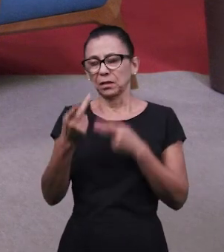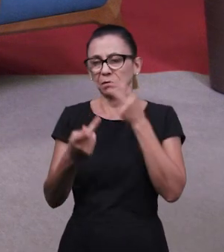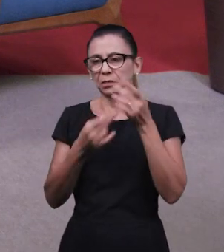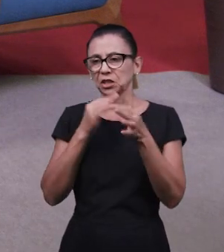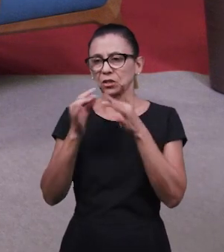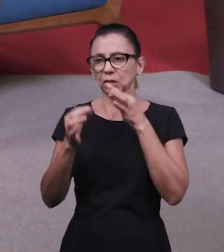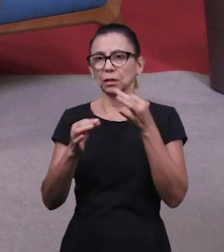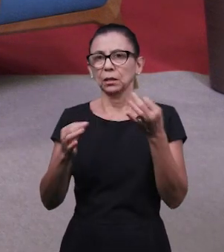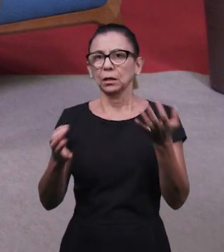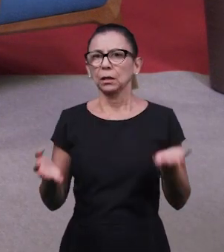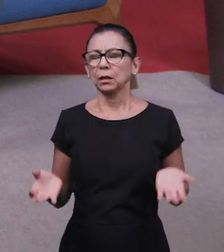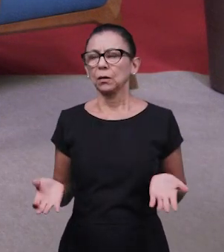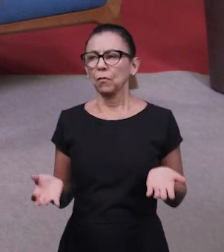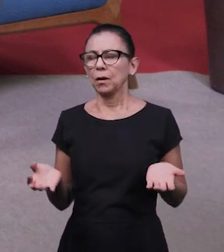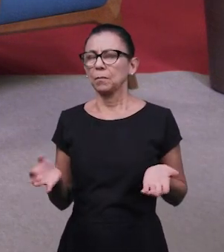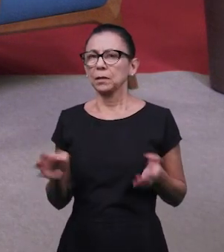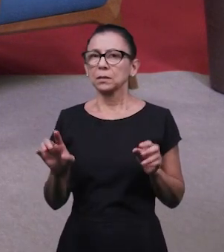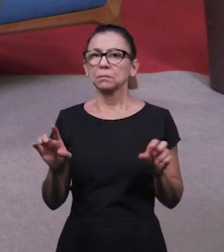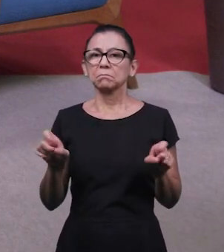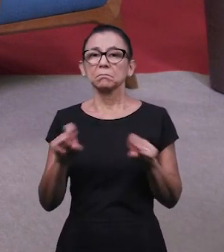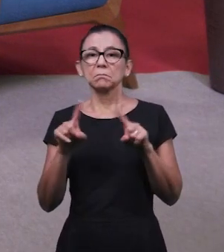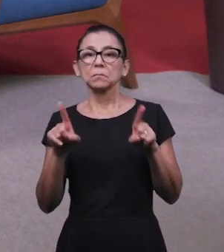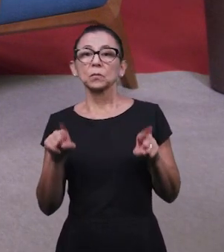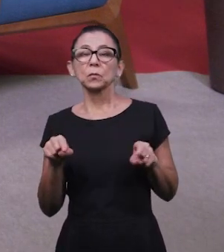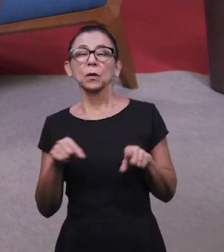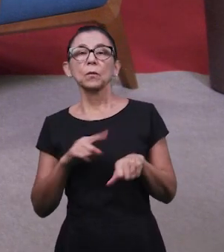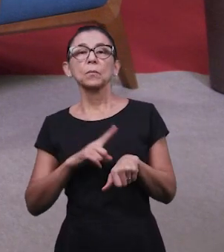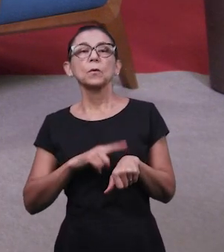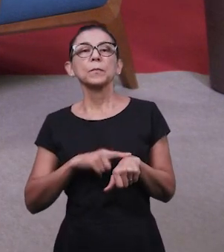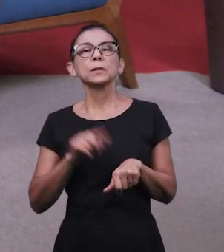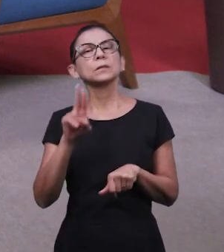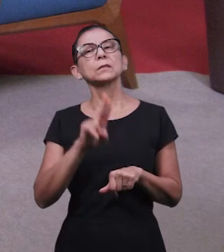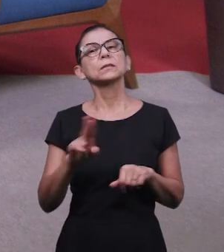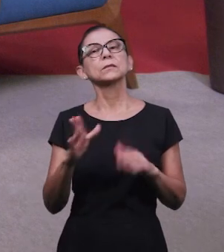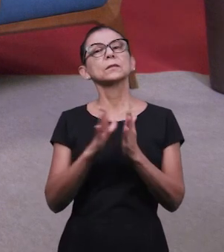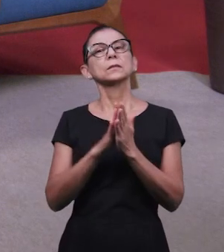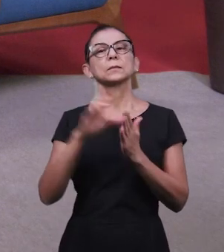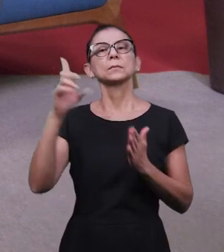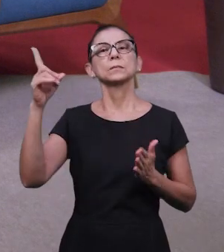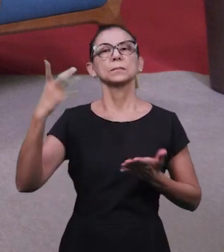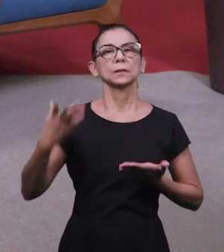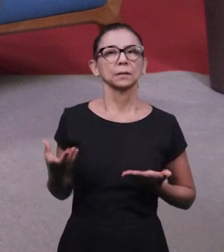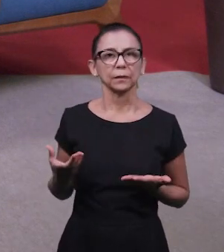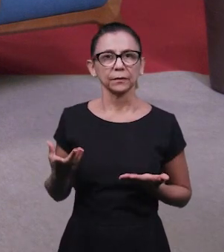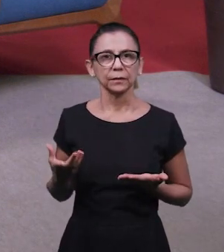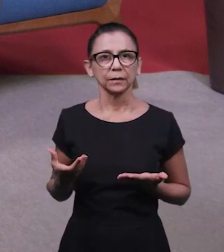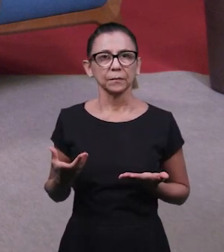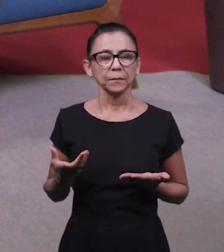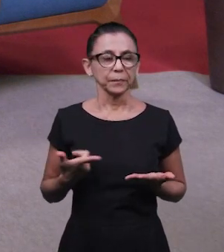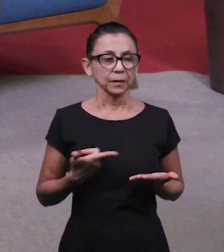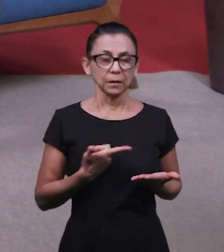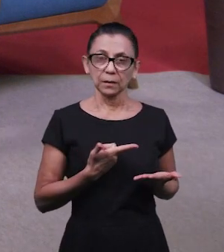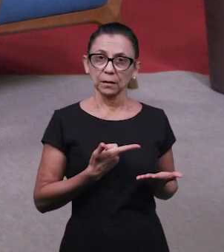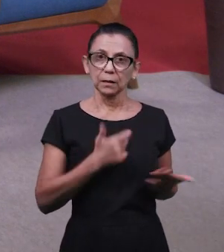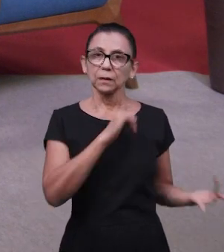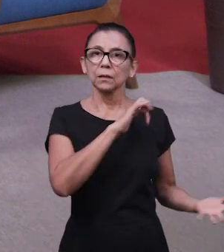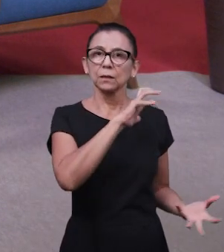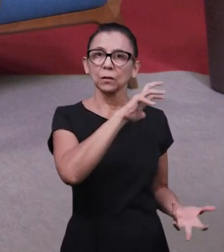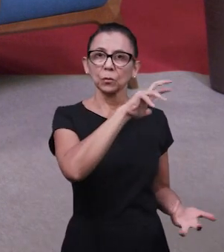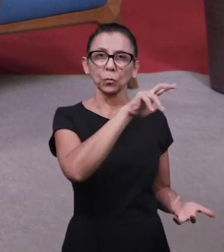contexto da palavra como uma arma de vitória, alguém pode dizer assim, tá,